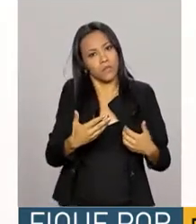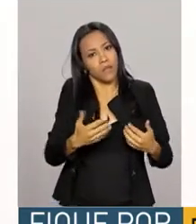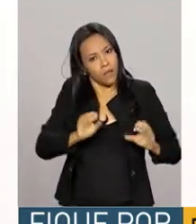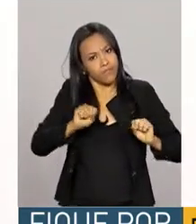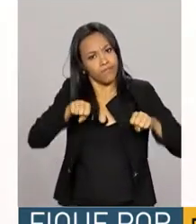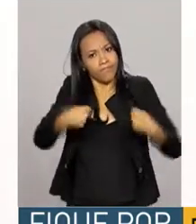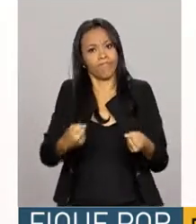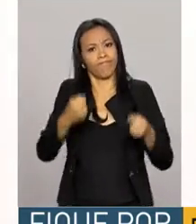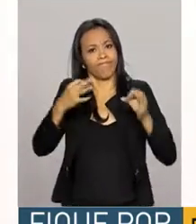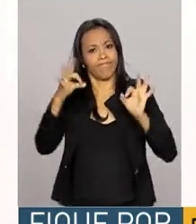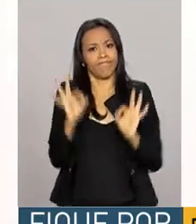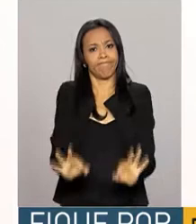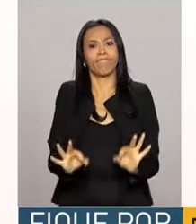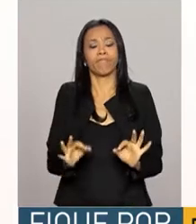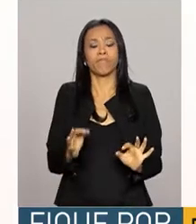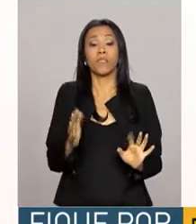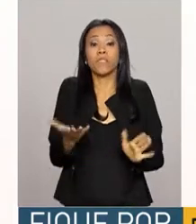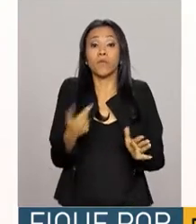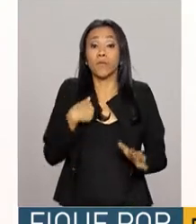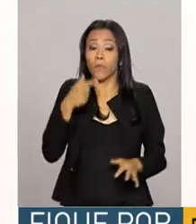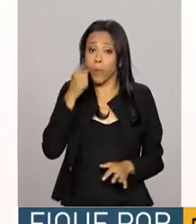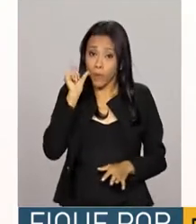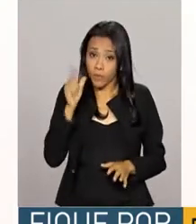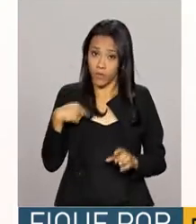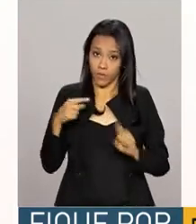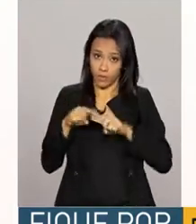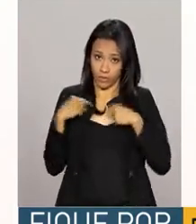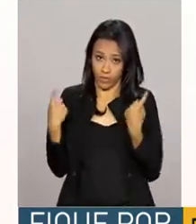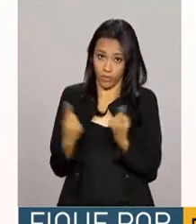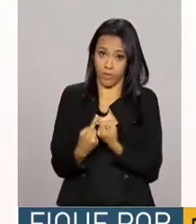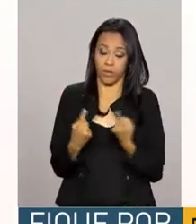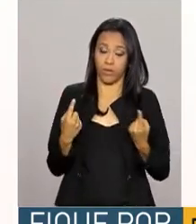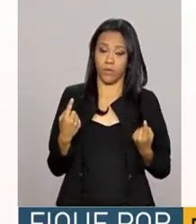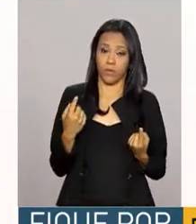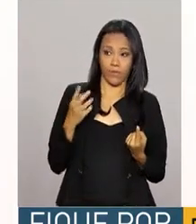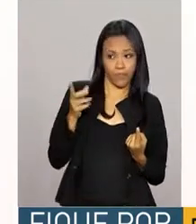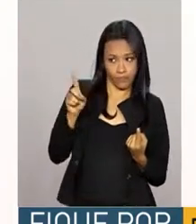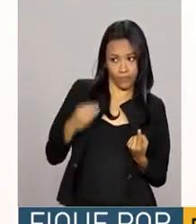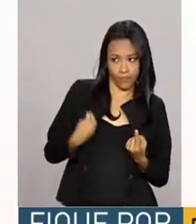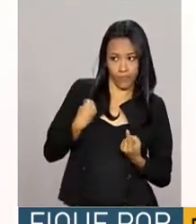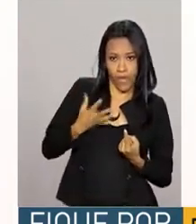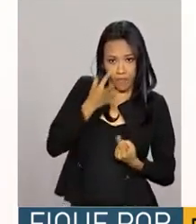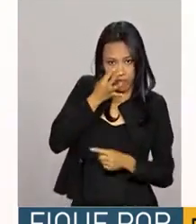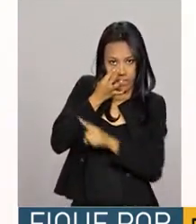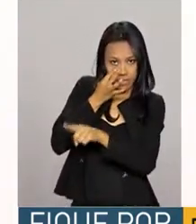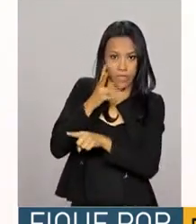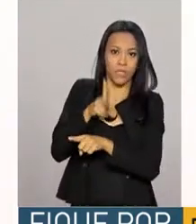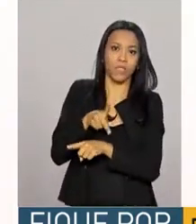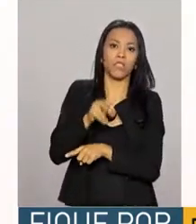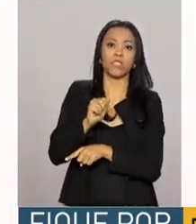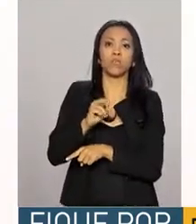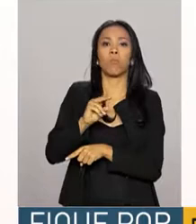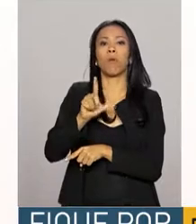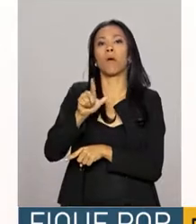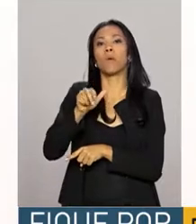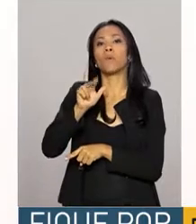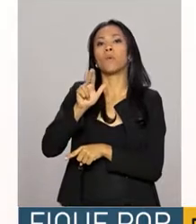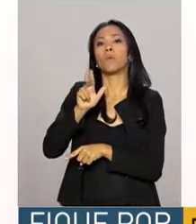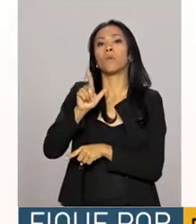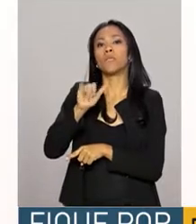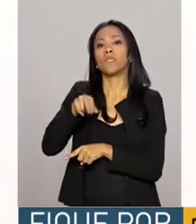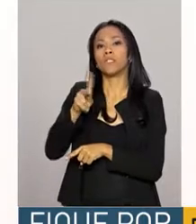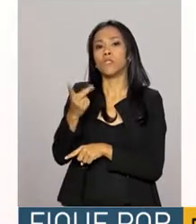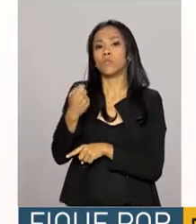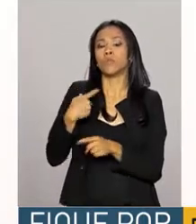recuperando não é e ontem ainda numa reunião o paulo estava lá houve uma reunião de empresários e